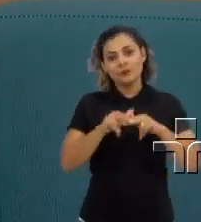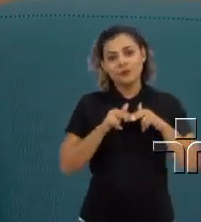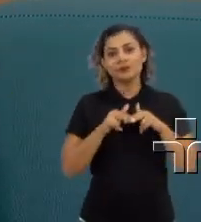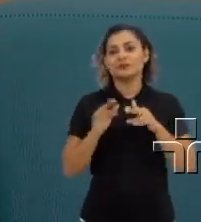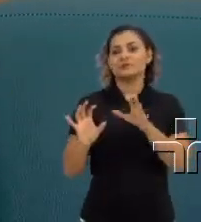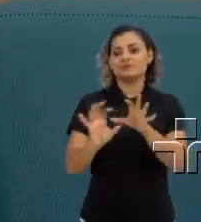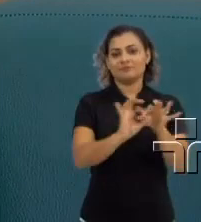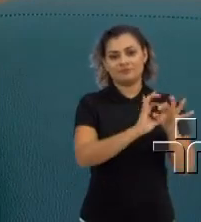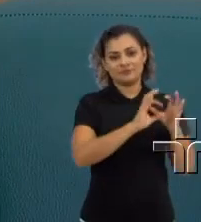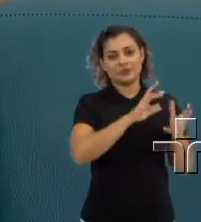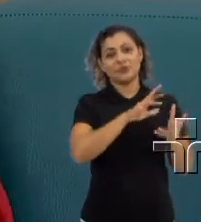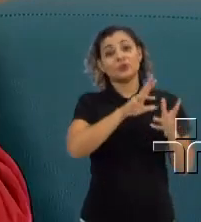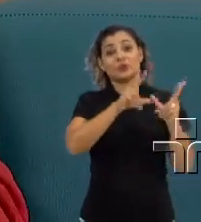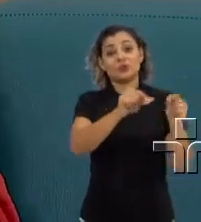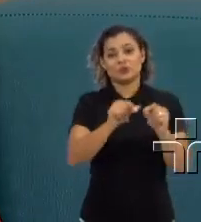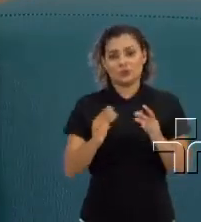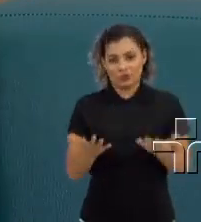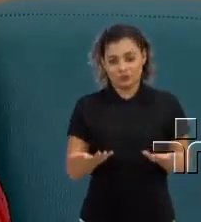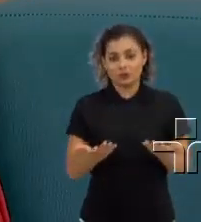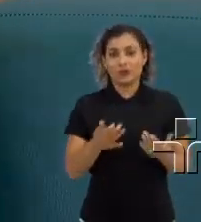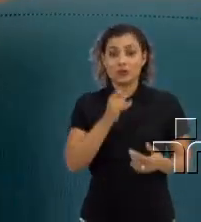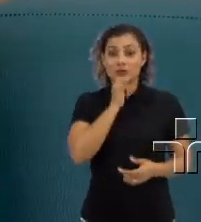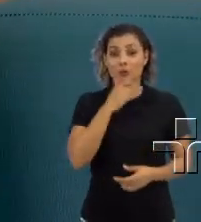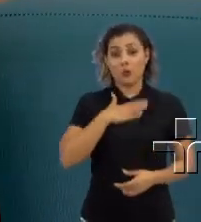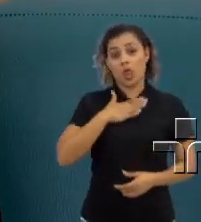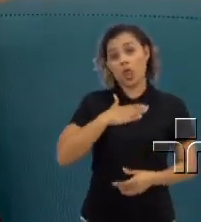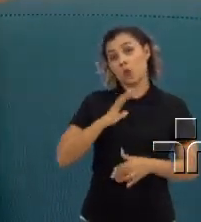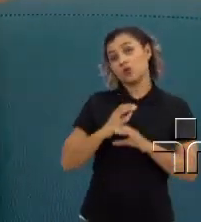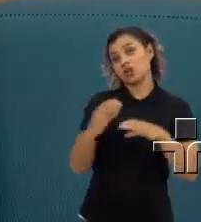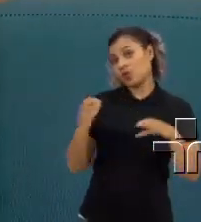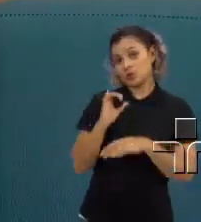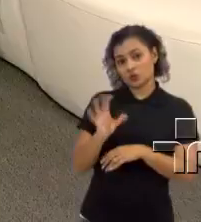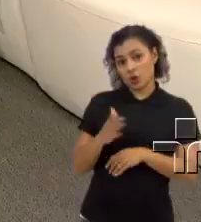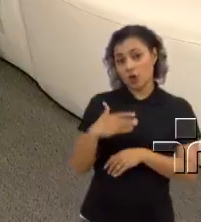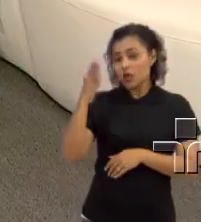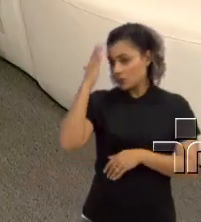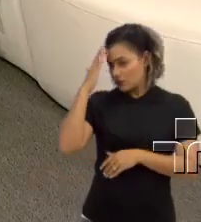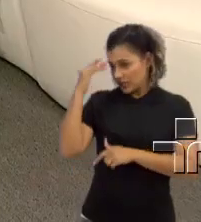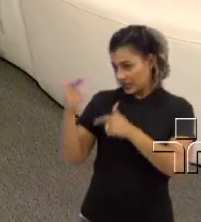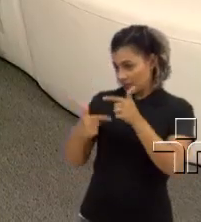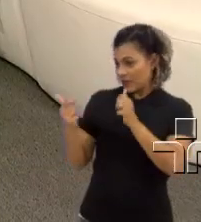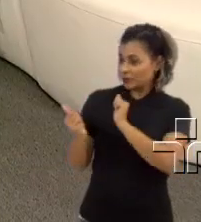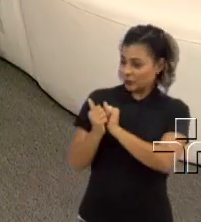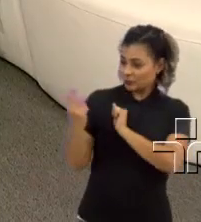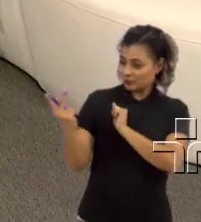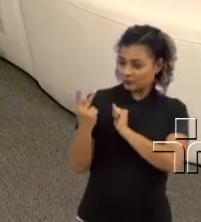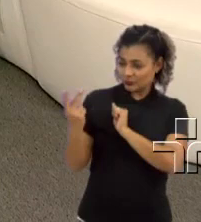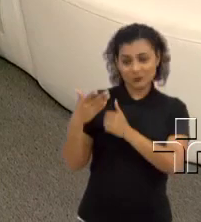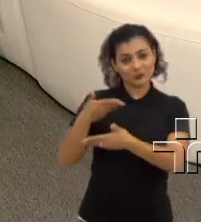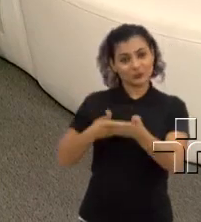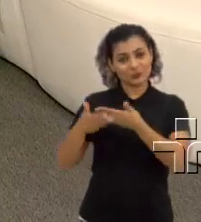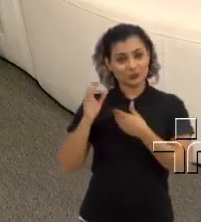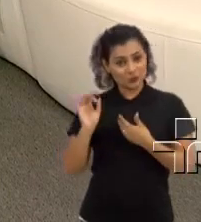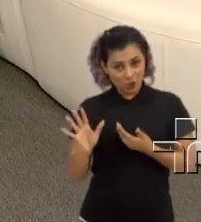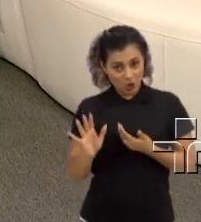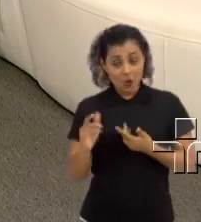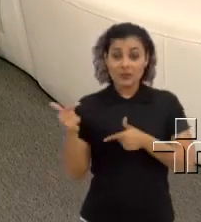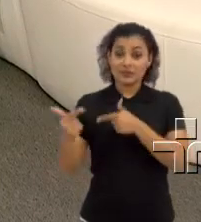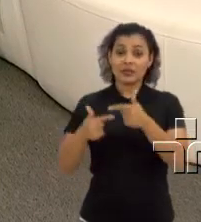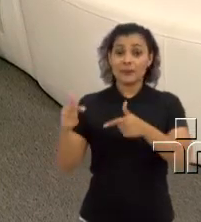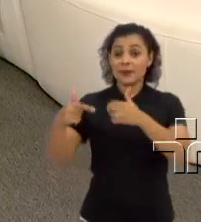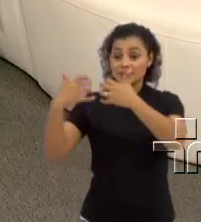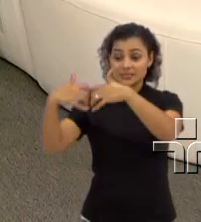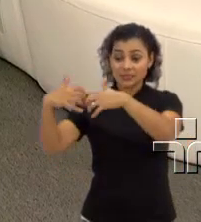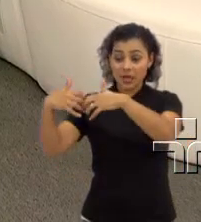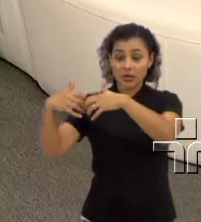essas coisas, quer dizer, não só eu que sou, sei lá, engenheira, saber trabalhar junto com ela, que trabalha com o